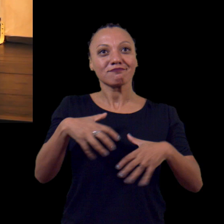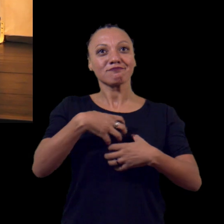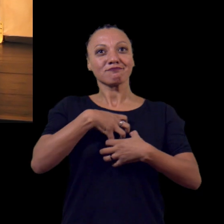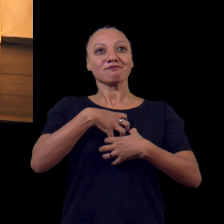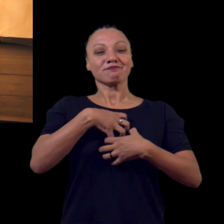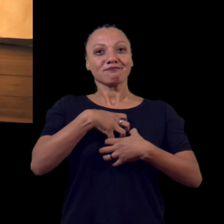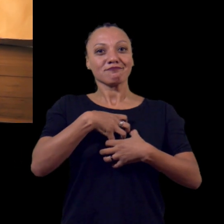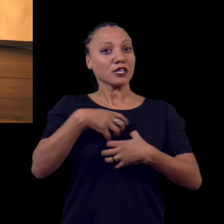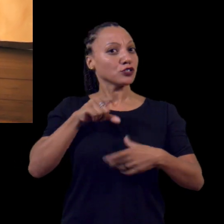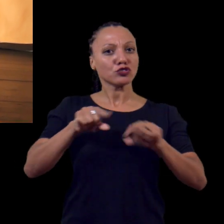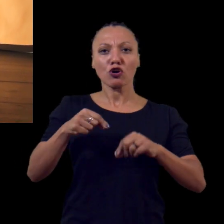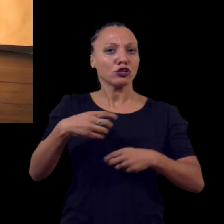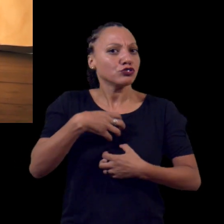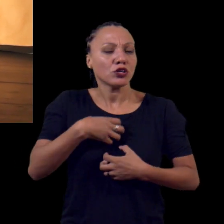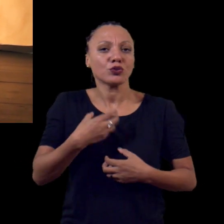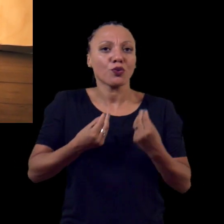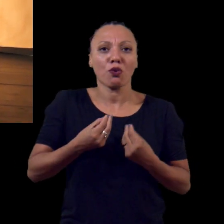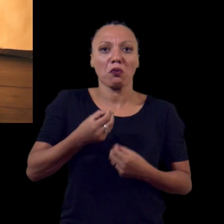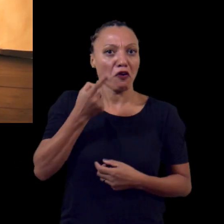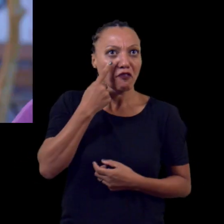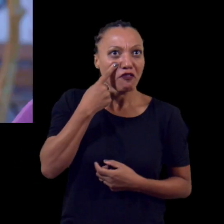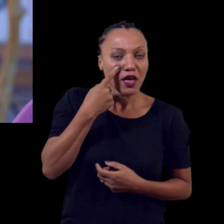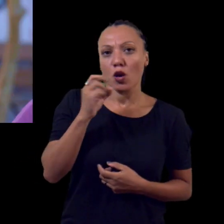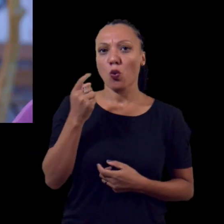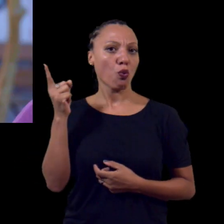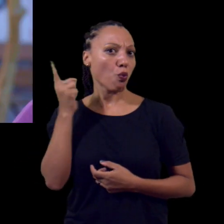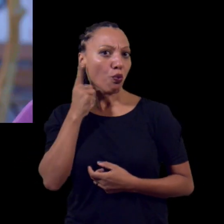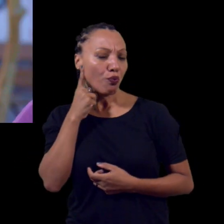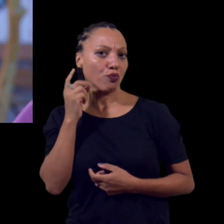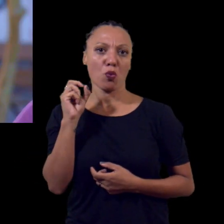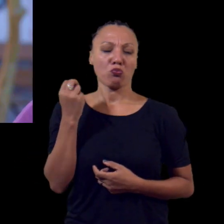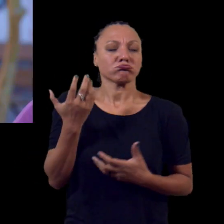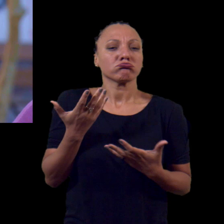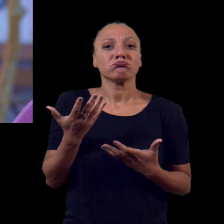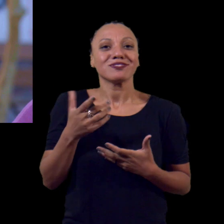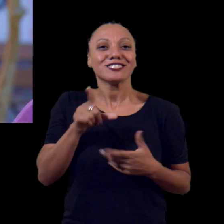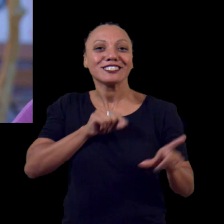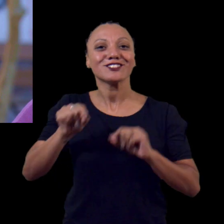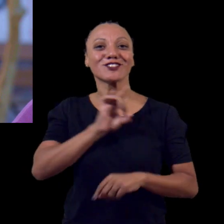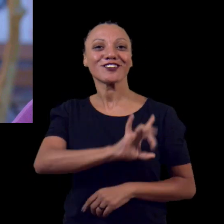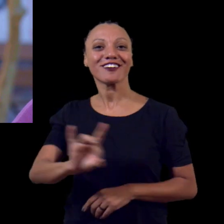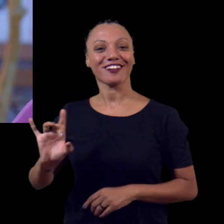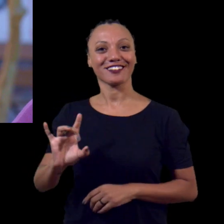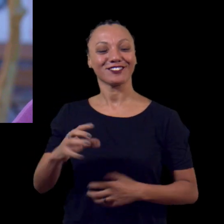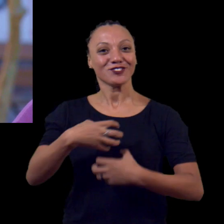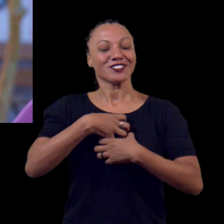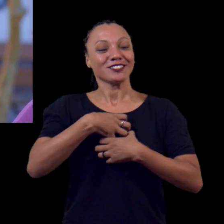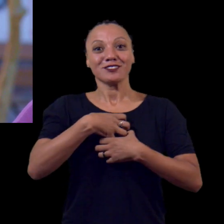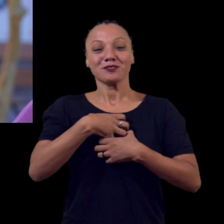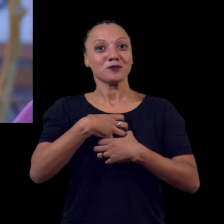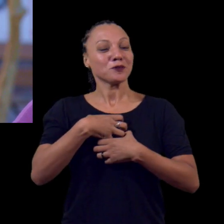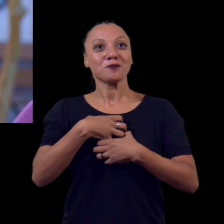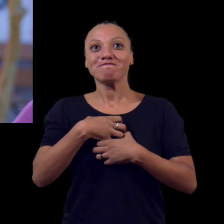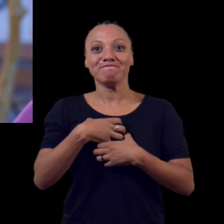e que seja uma emoção compatível. O Fábio, que é um surdo, que é um dos nossos